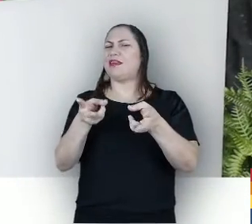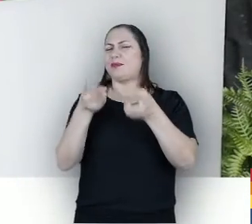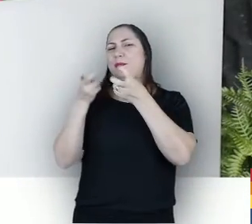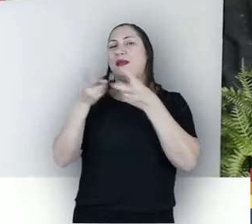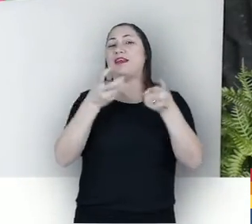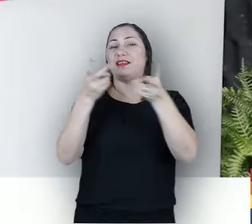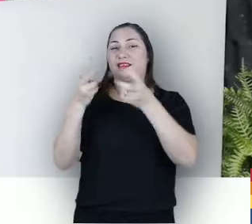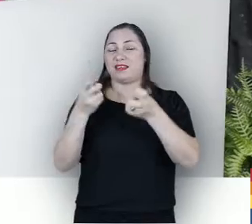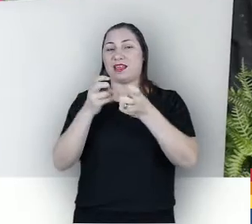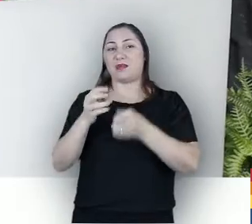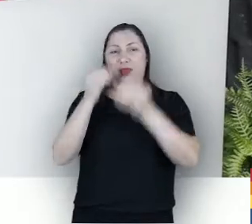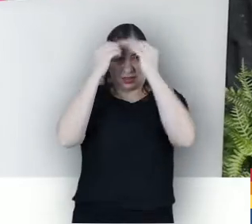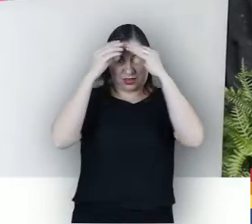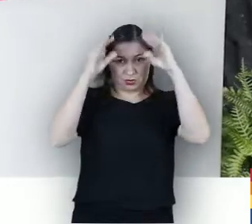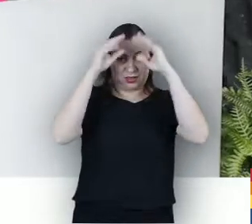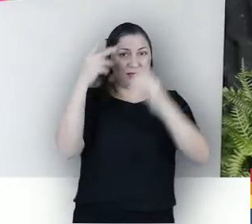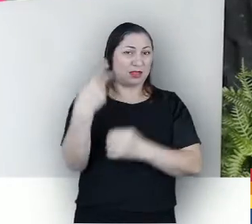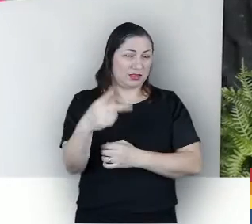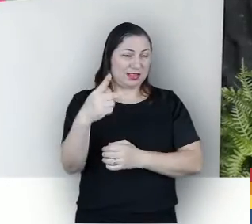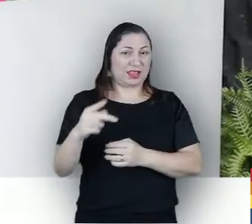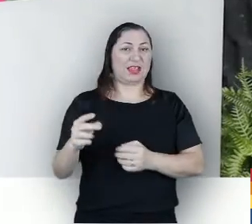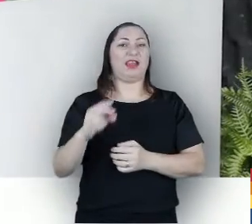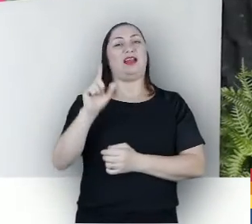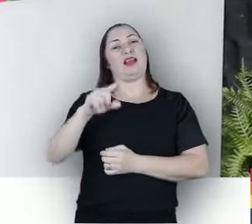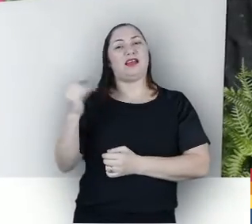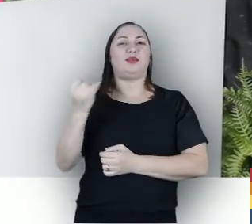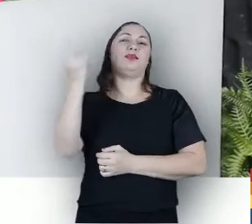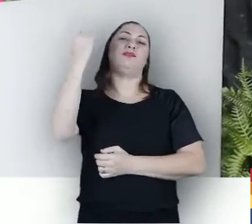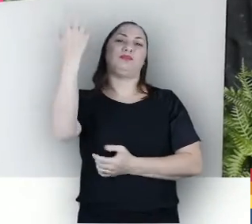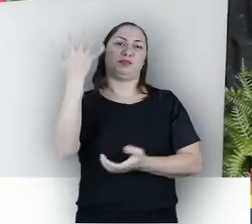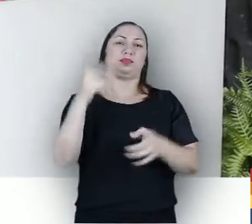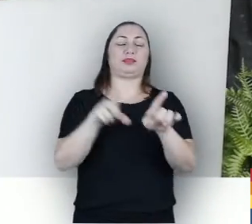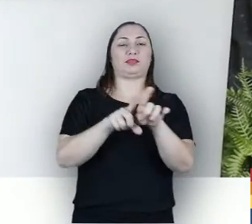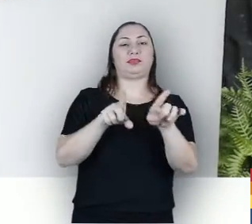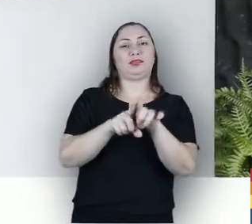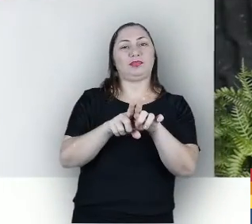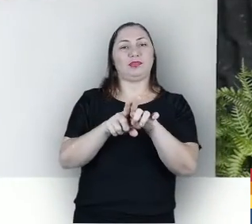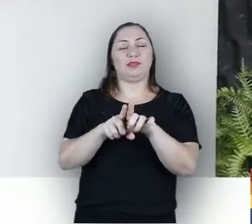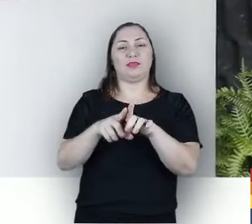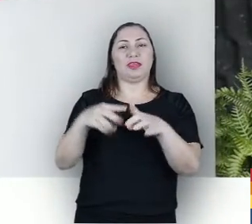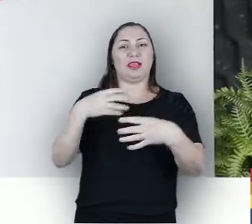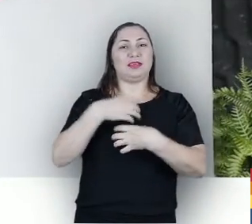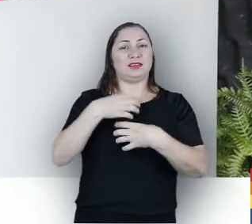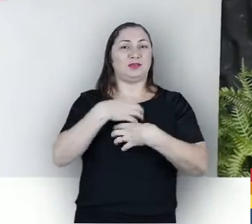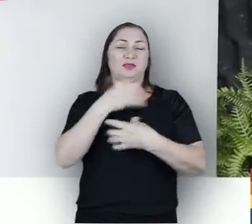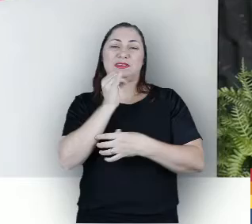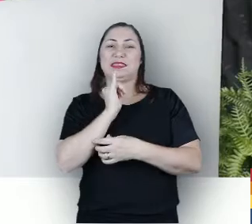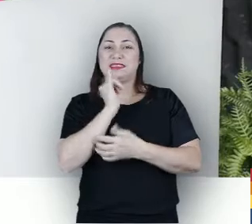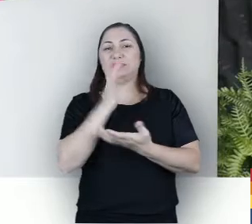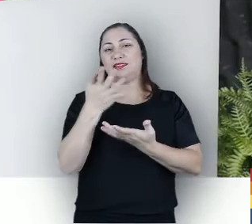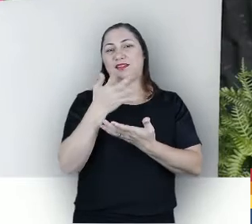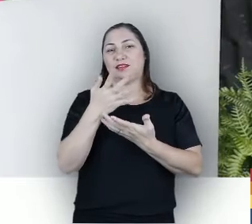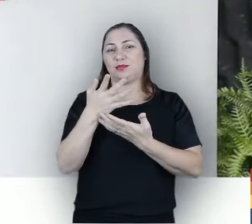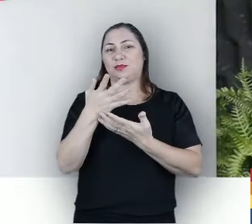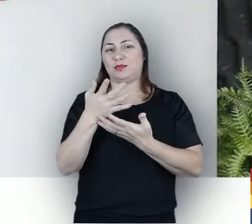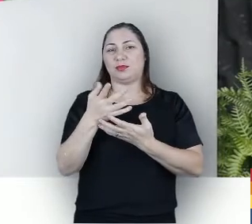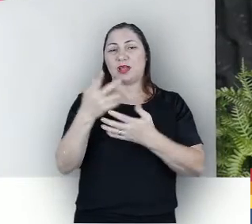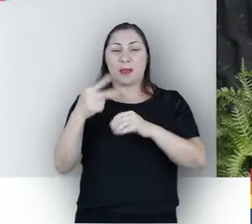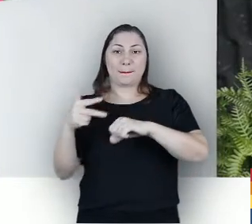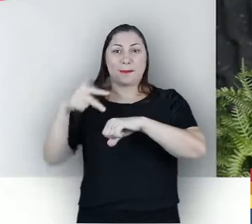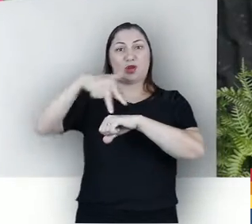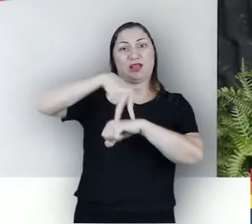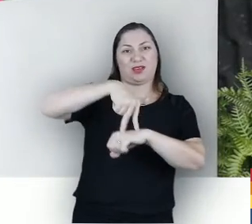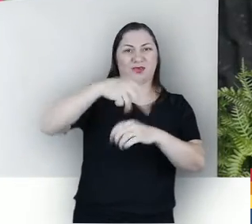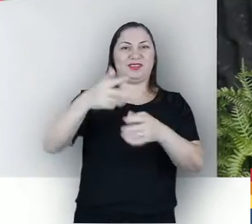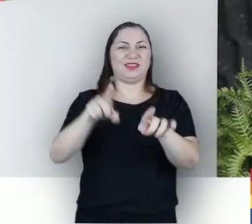na escola, ele já tem de alguma forma alguma vivência. Então, quando a gente faz isso, a gente acaba ganhando um pouco mais a atenção do